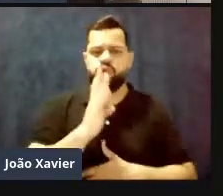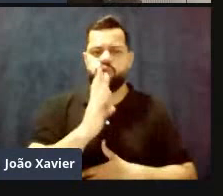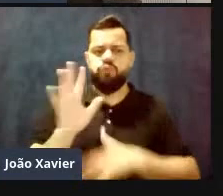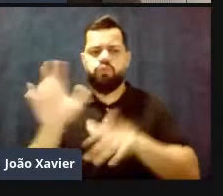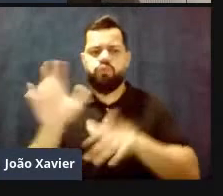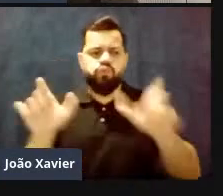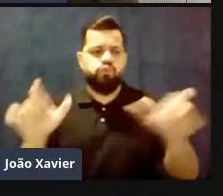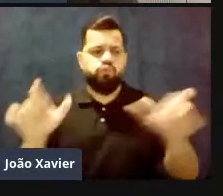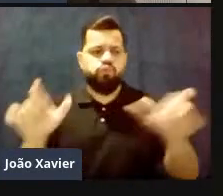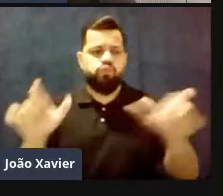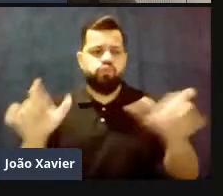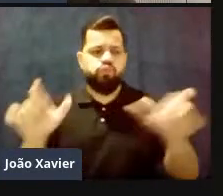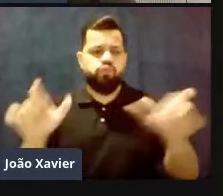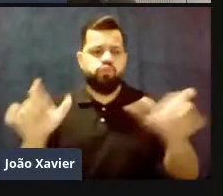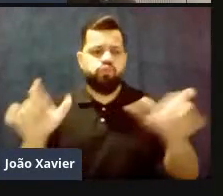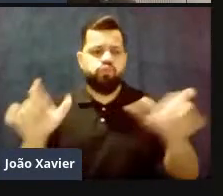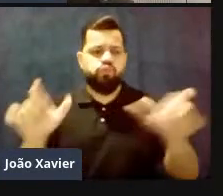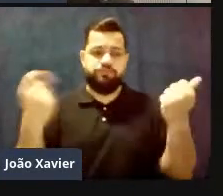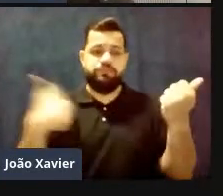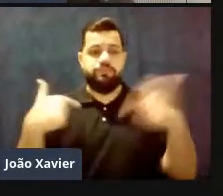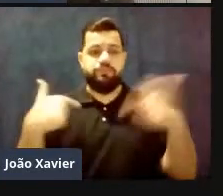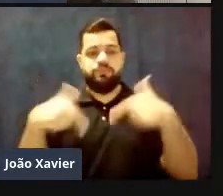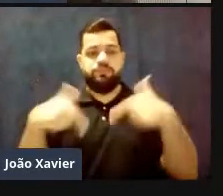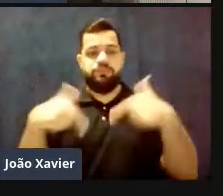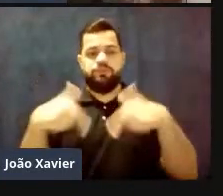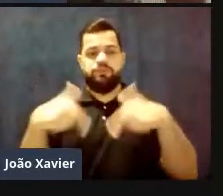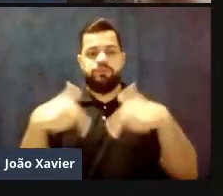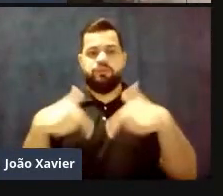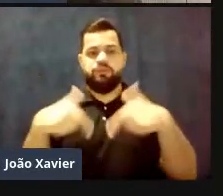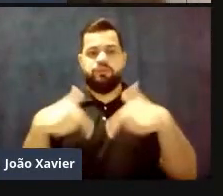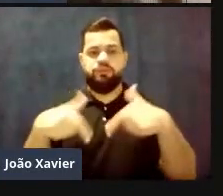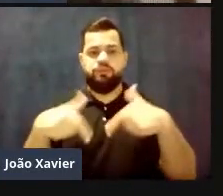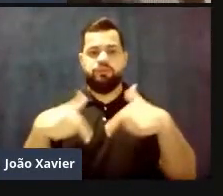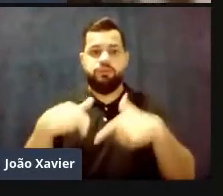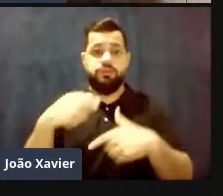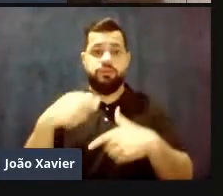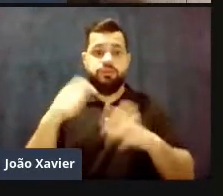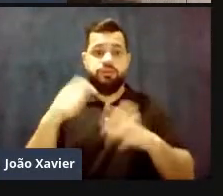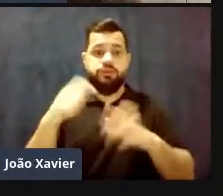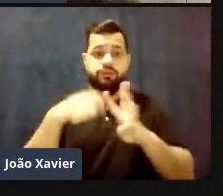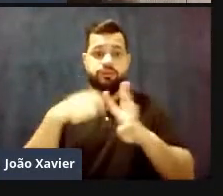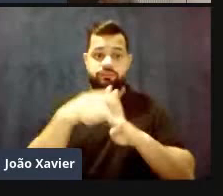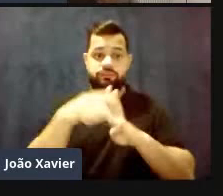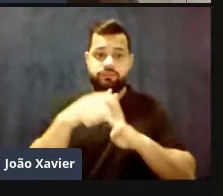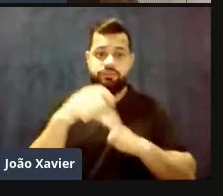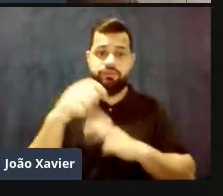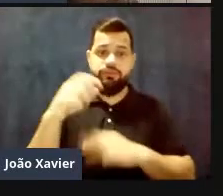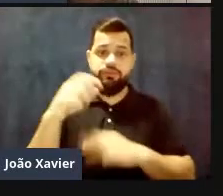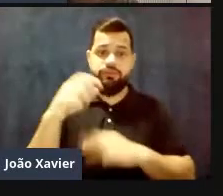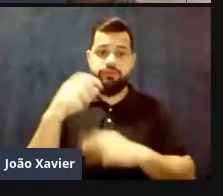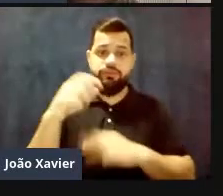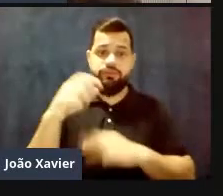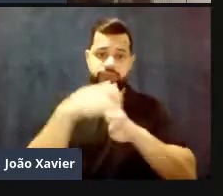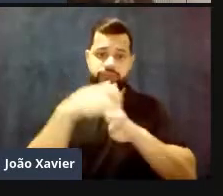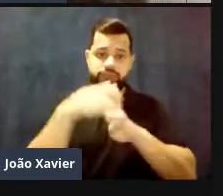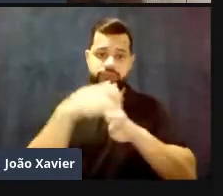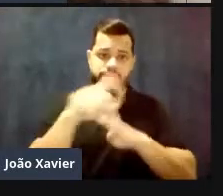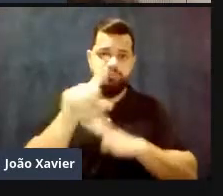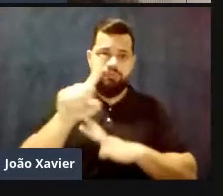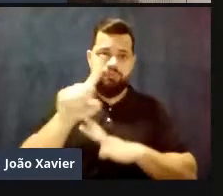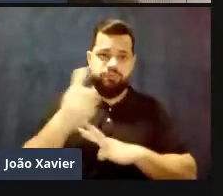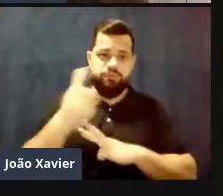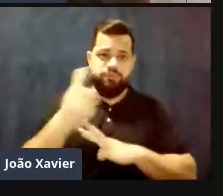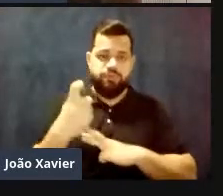Eu trabalhei por 3 meses com o ex-governador do estado do Acre, um dos profissionais mais atenciosos que eu pensei que poderia existir. Na